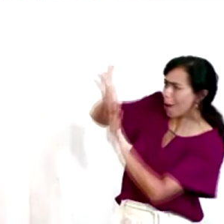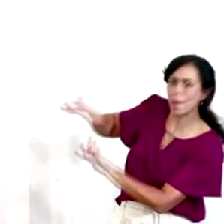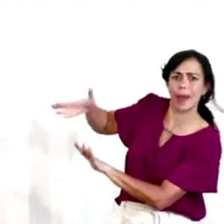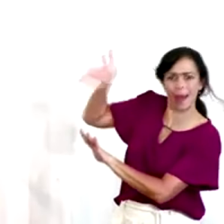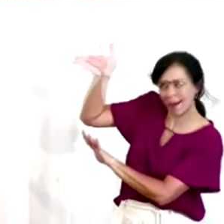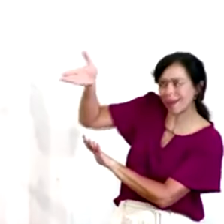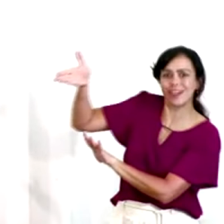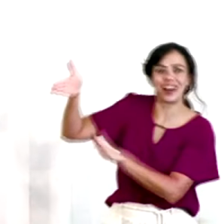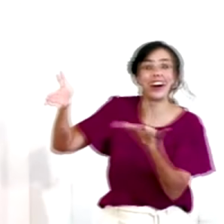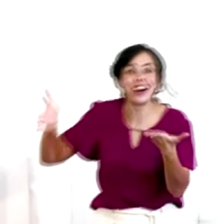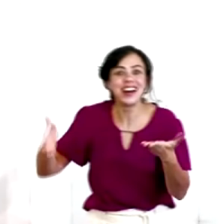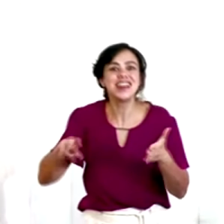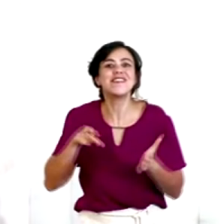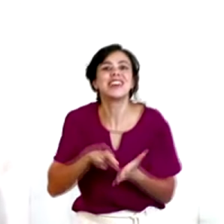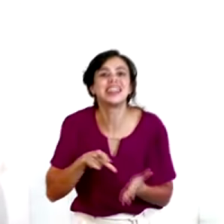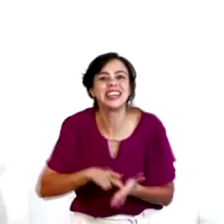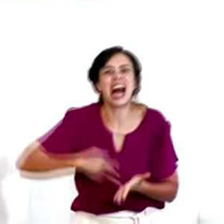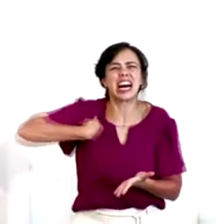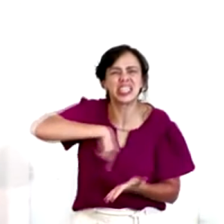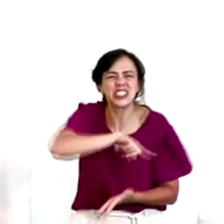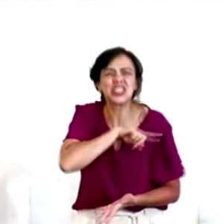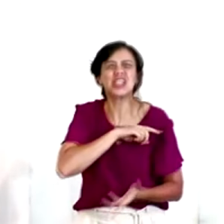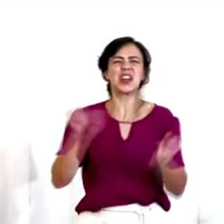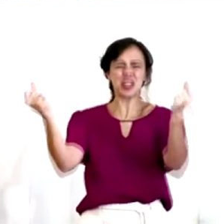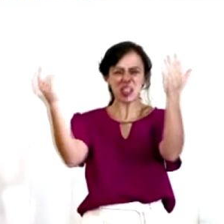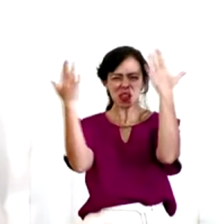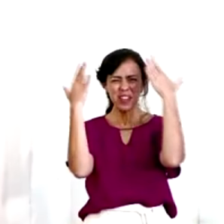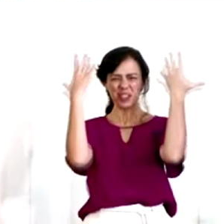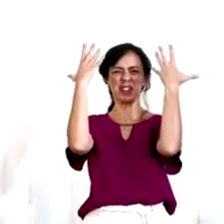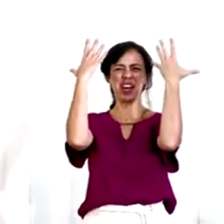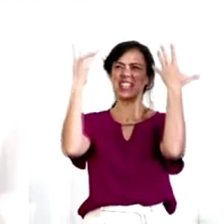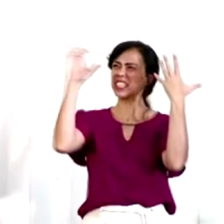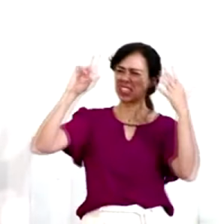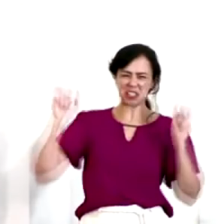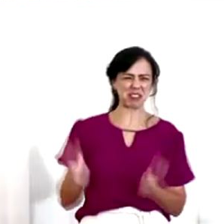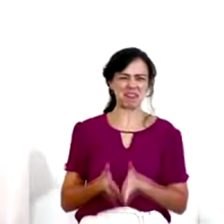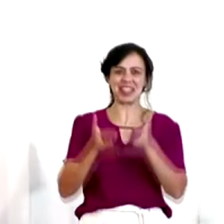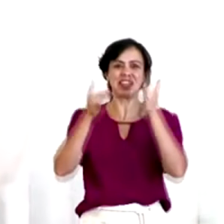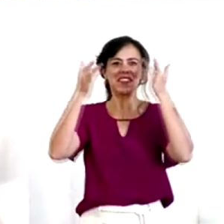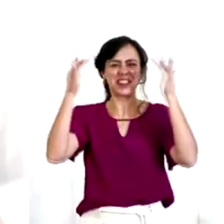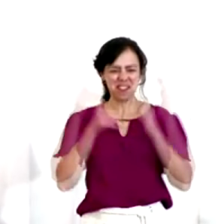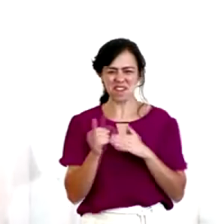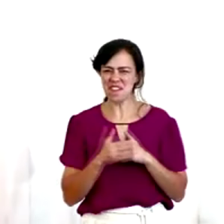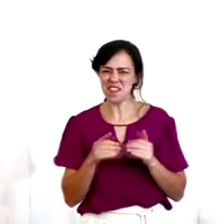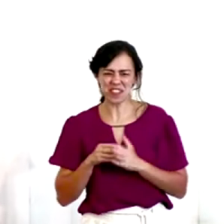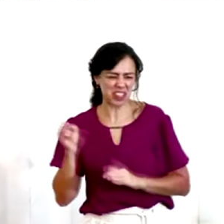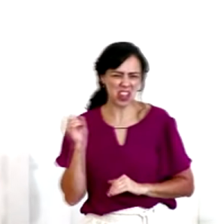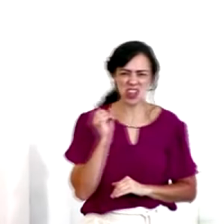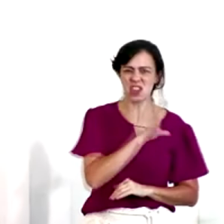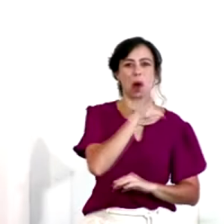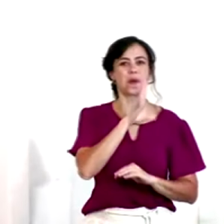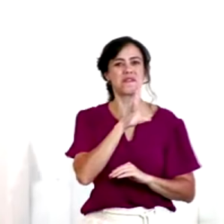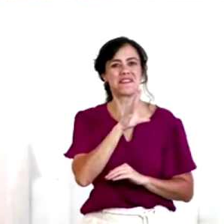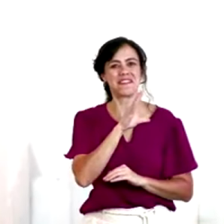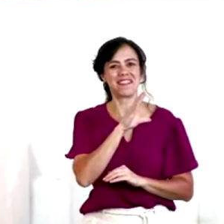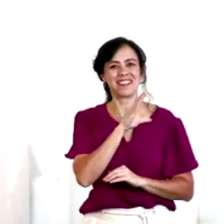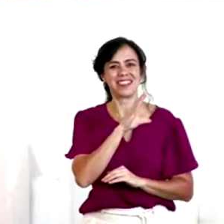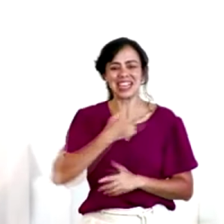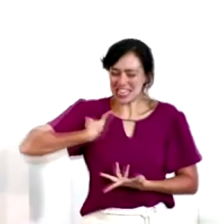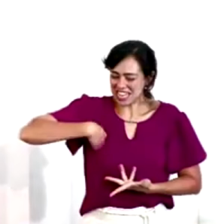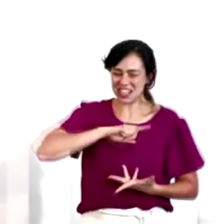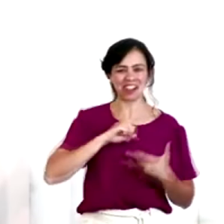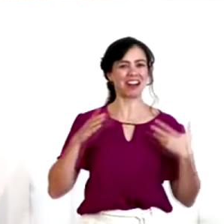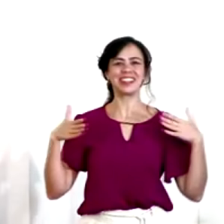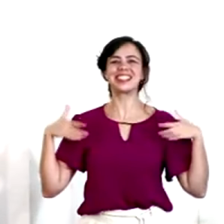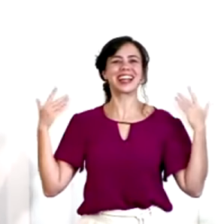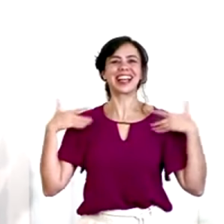por nós, por isso nós estamos alegres. Indubitavelmente, inegavelmente,